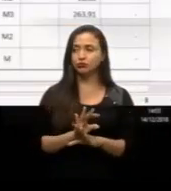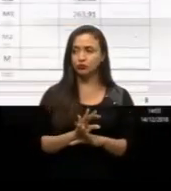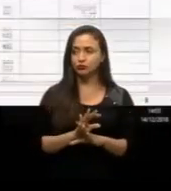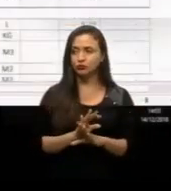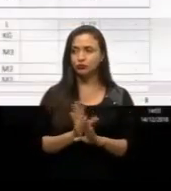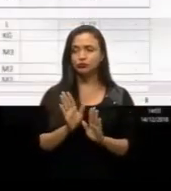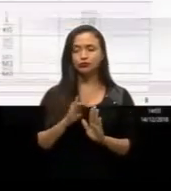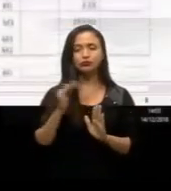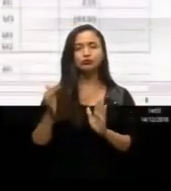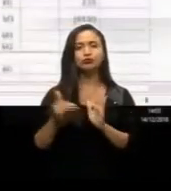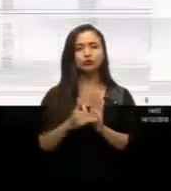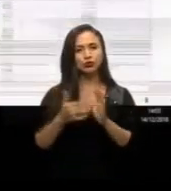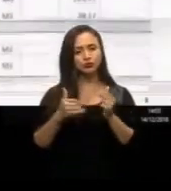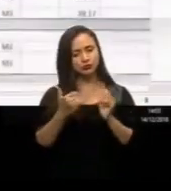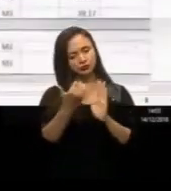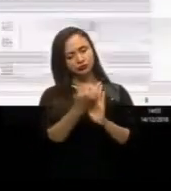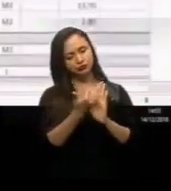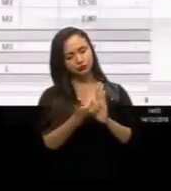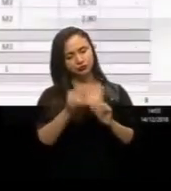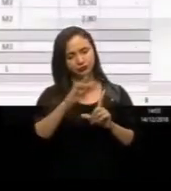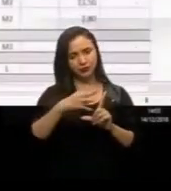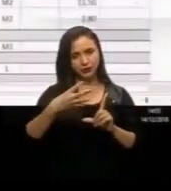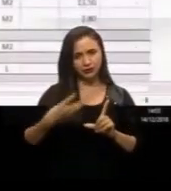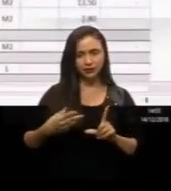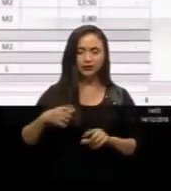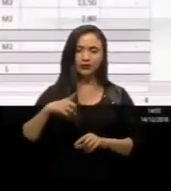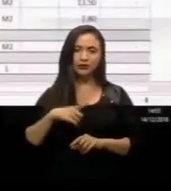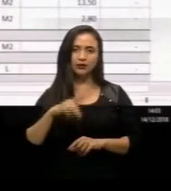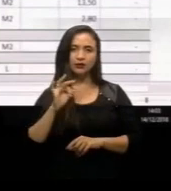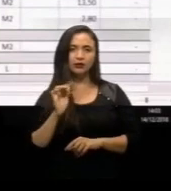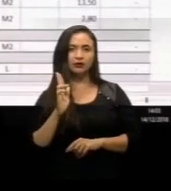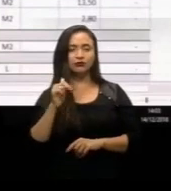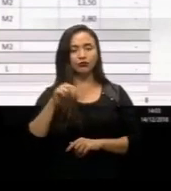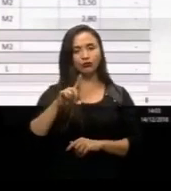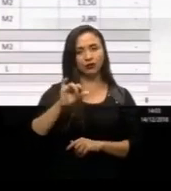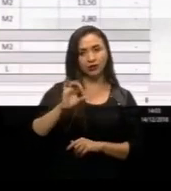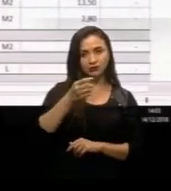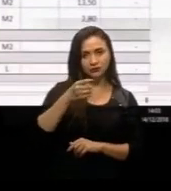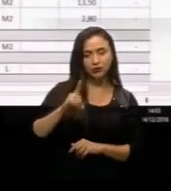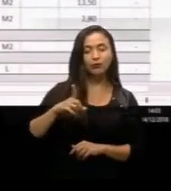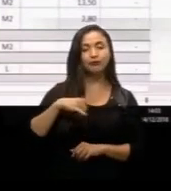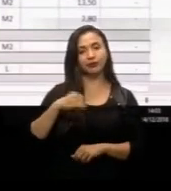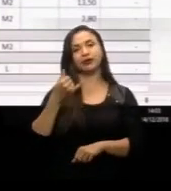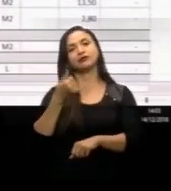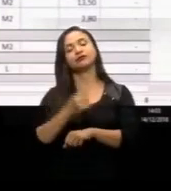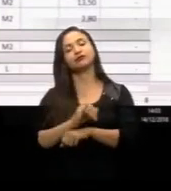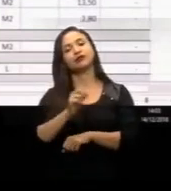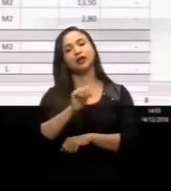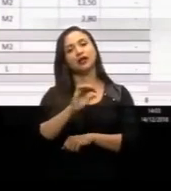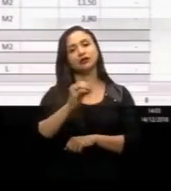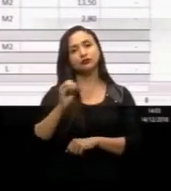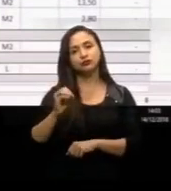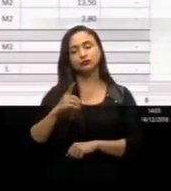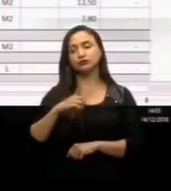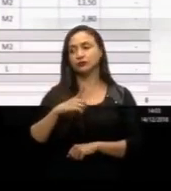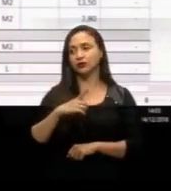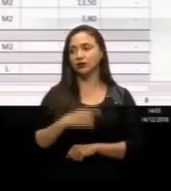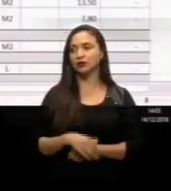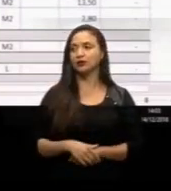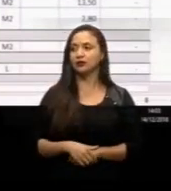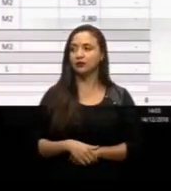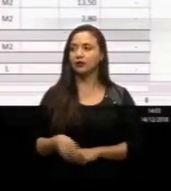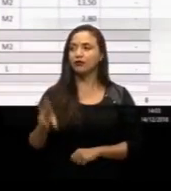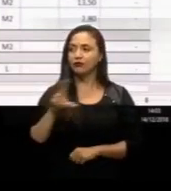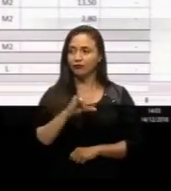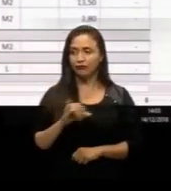itens da nossa planilha. Então, a gente tem a fundação, vai aço. Então, eu vou fazer, eu vou